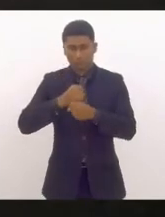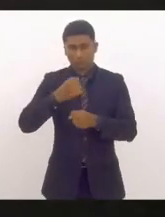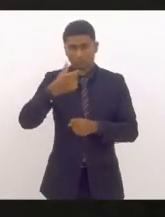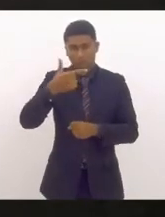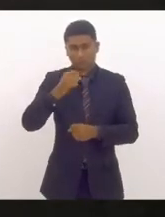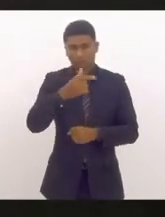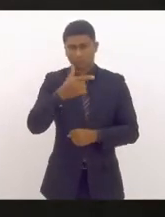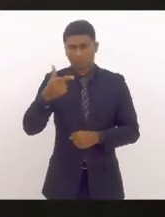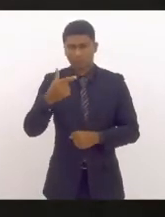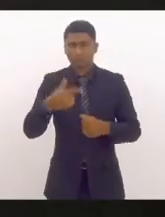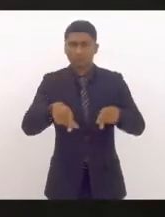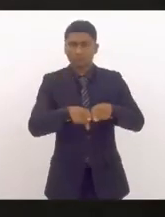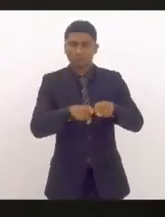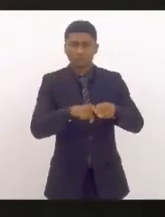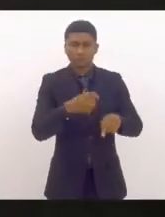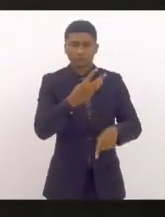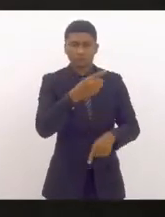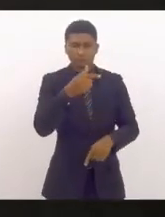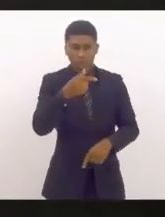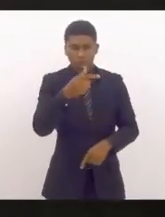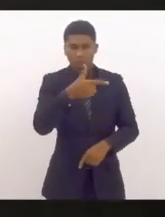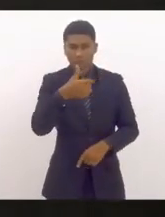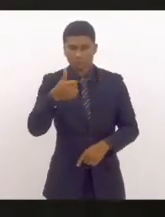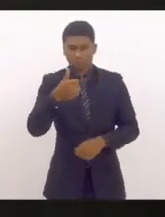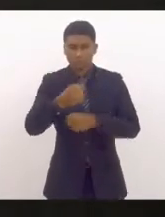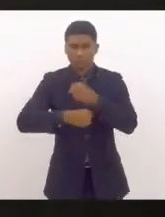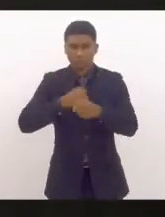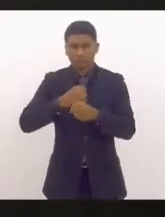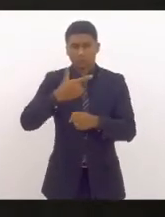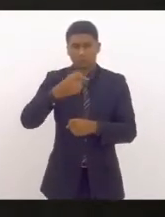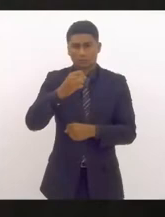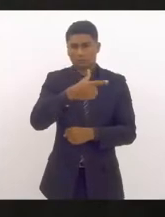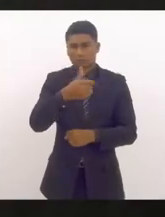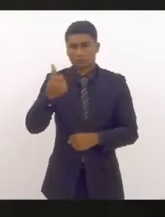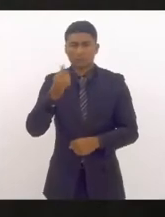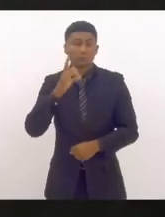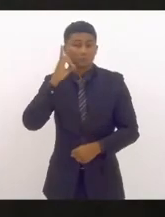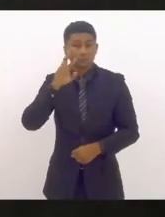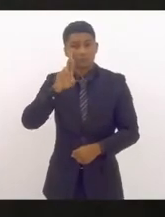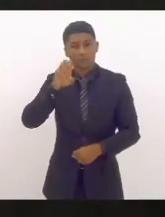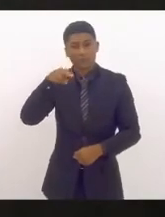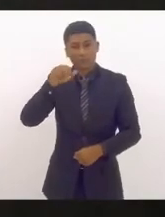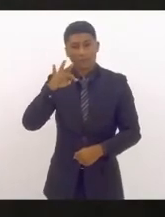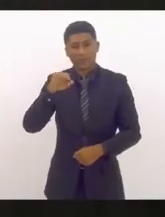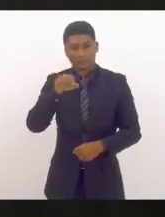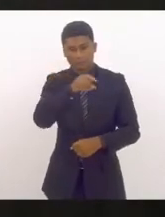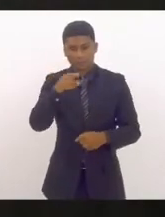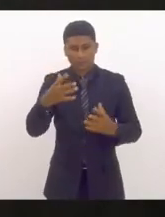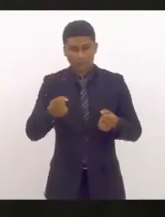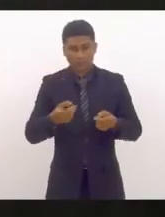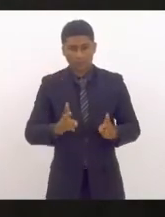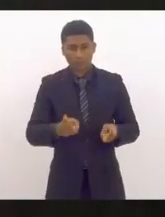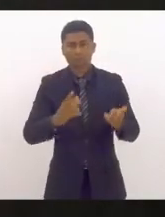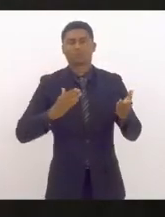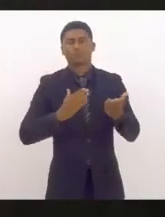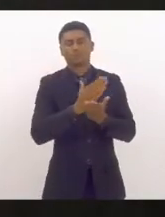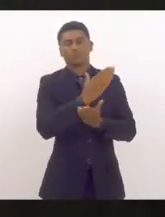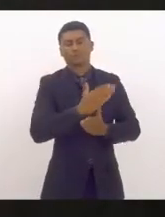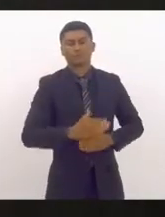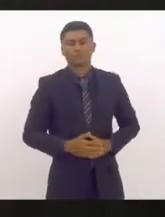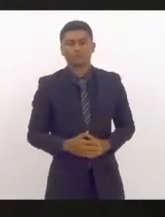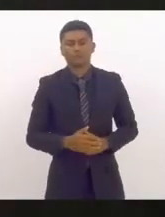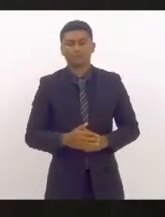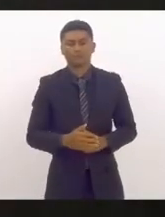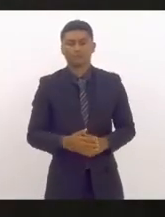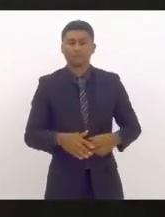e 3721 de 21, deputada Renata Souza. Se os que aprovam, permaneçam como estão aprovados.